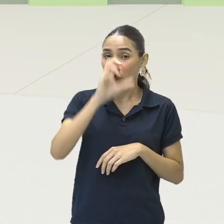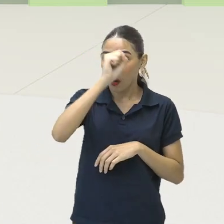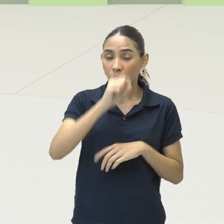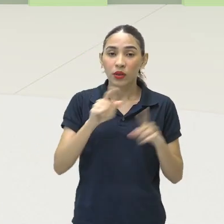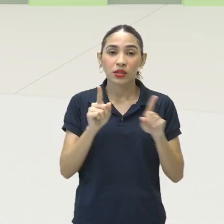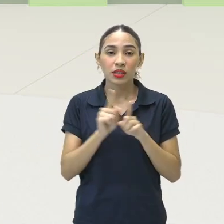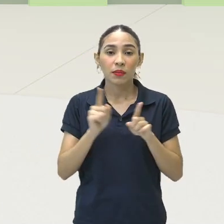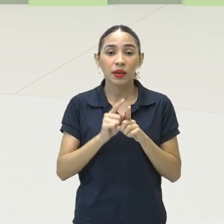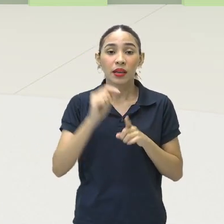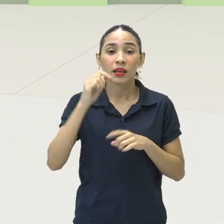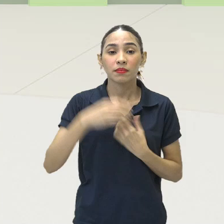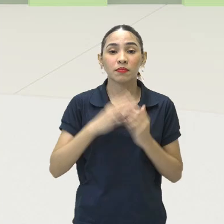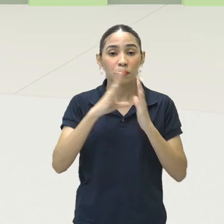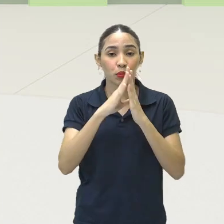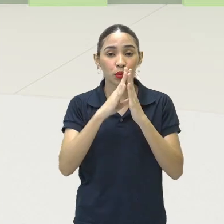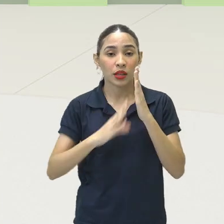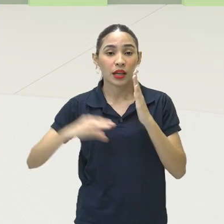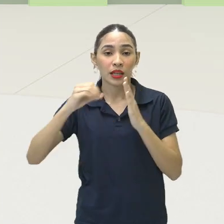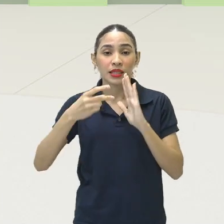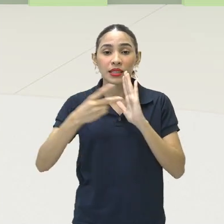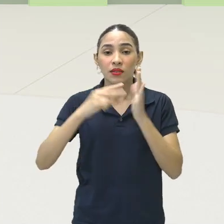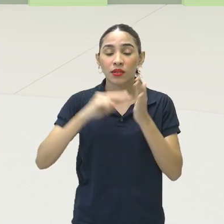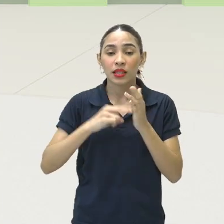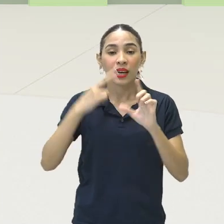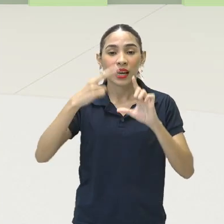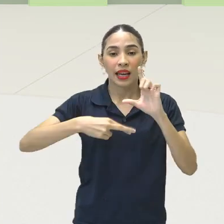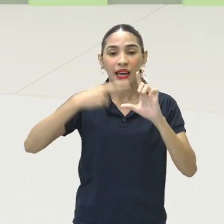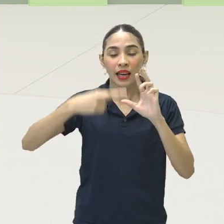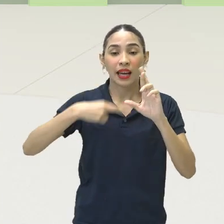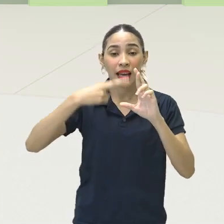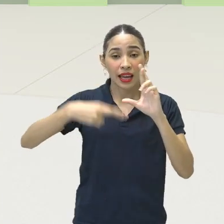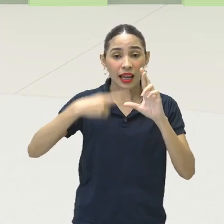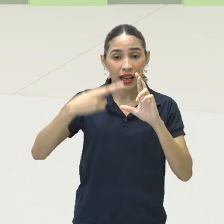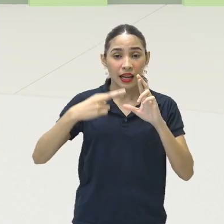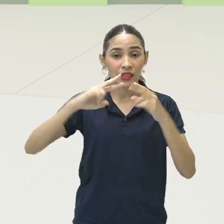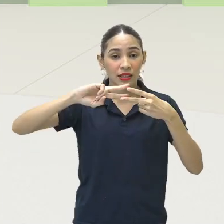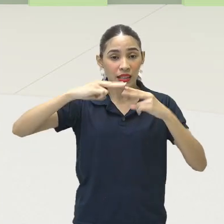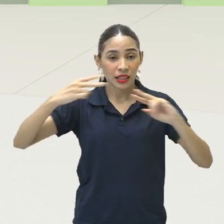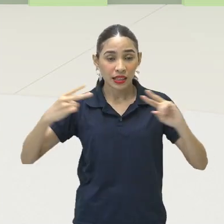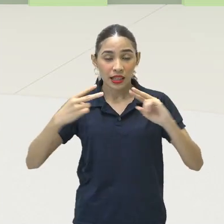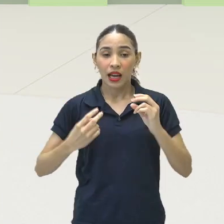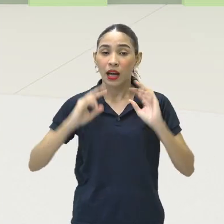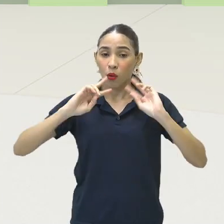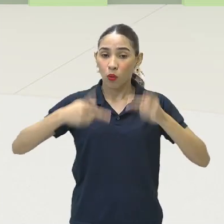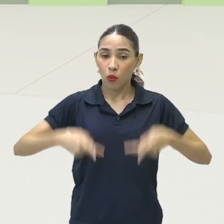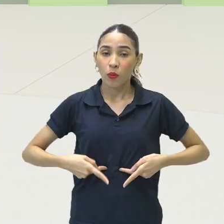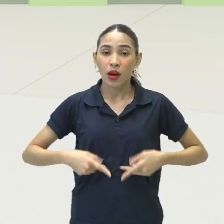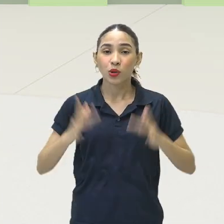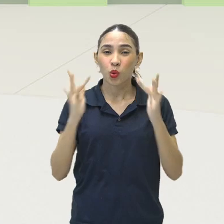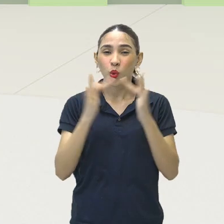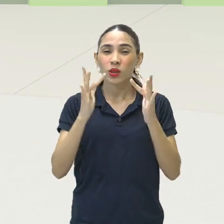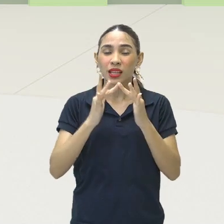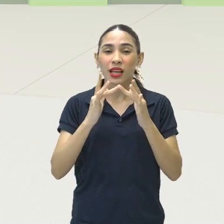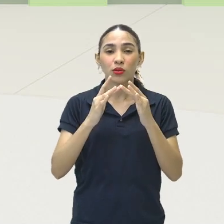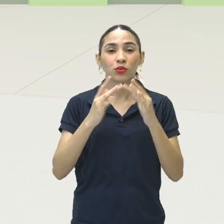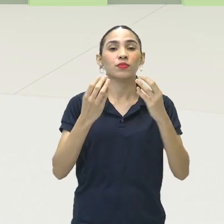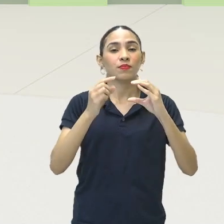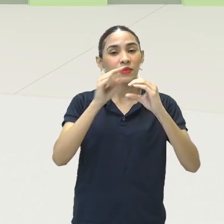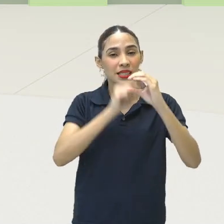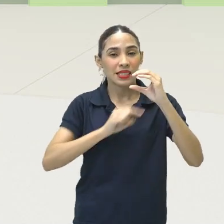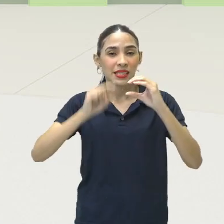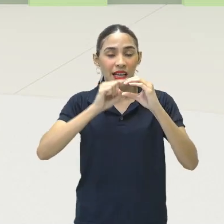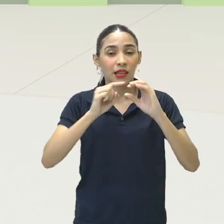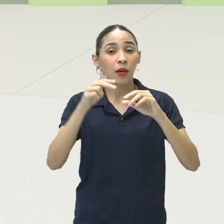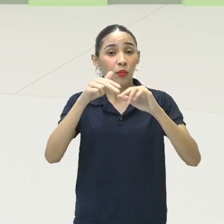é mutagênico, e significa que ele reage com o DNA humano, interferindo na reprodução das células. Por isso que é